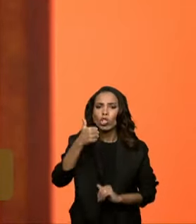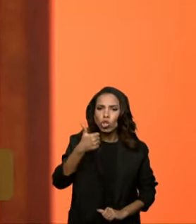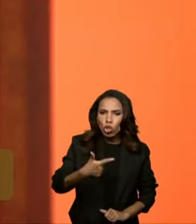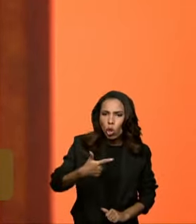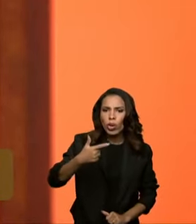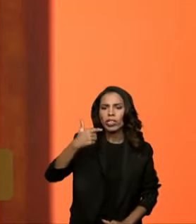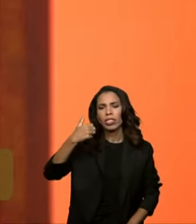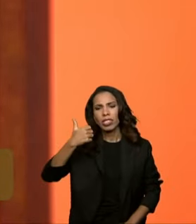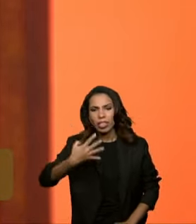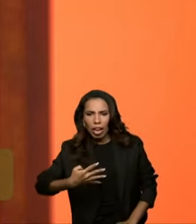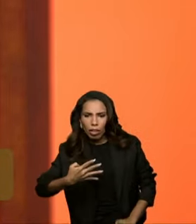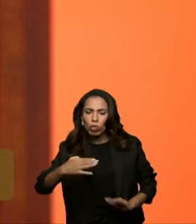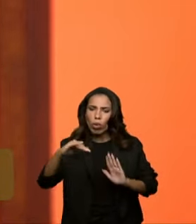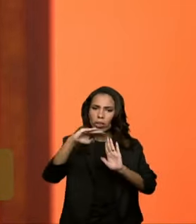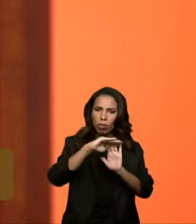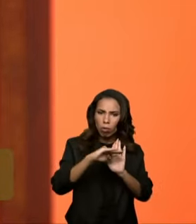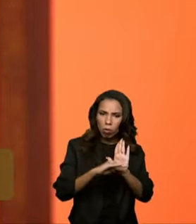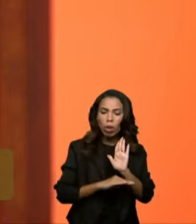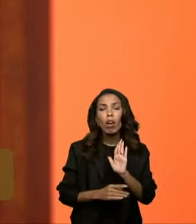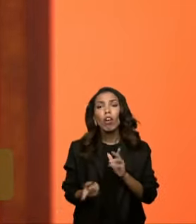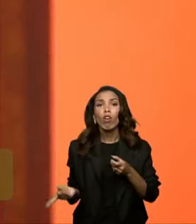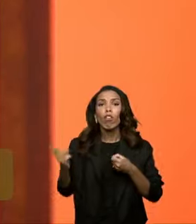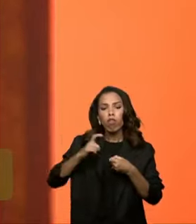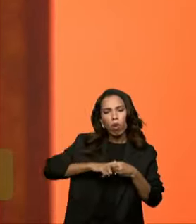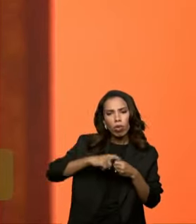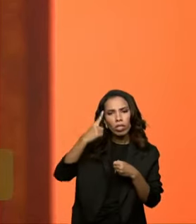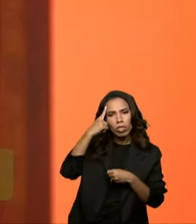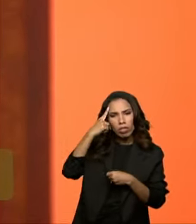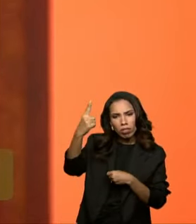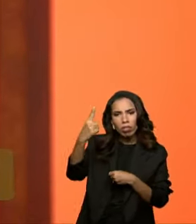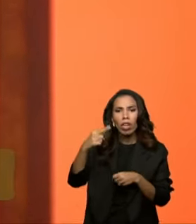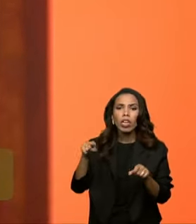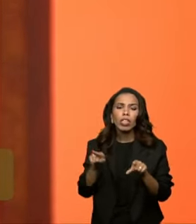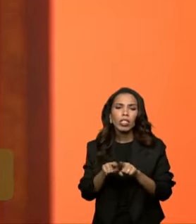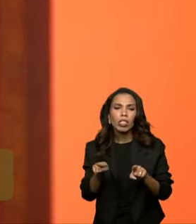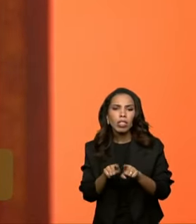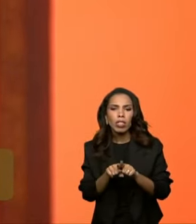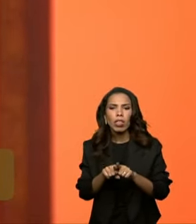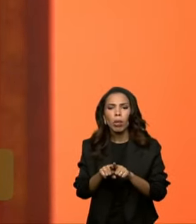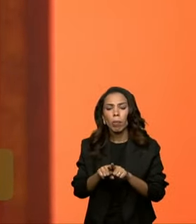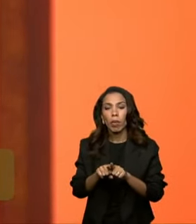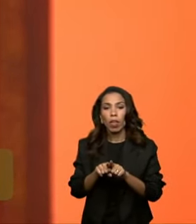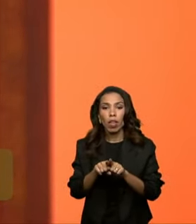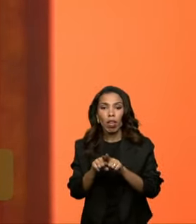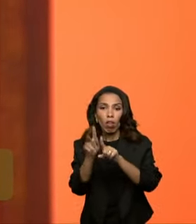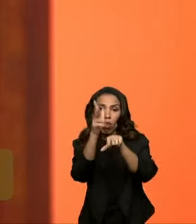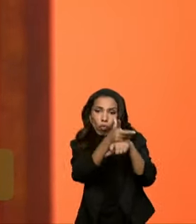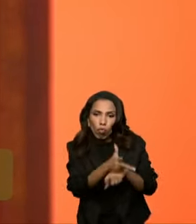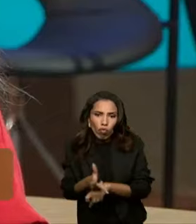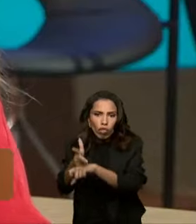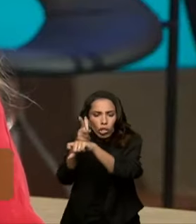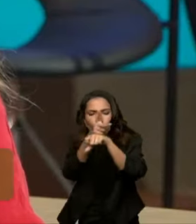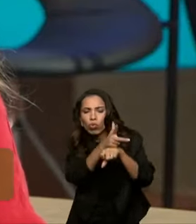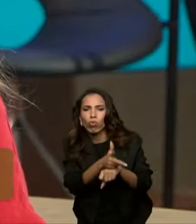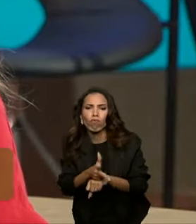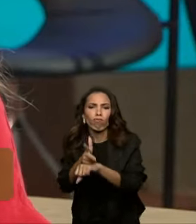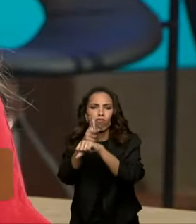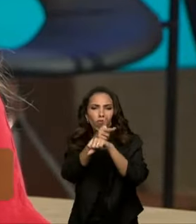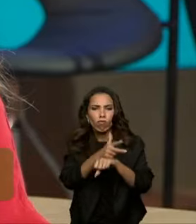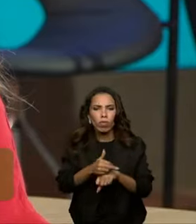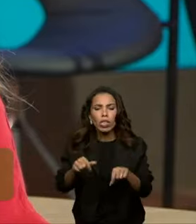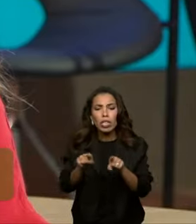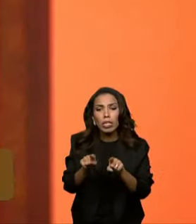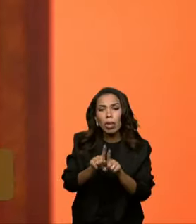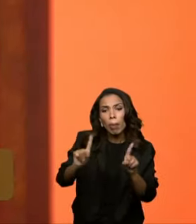14 faixas, né? Está voltando essa ideia, também a questão dos audiovisuais, aquela coisa toda, mas a gente acabou lançando